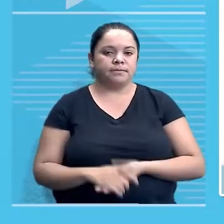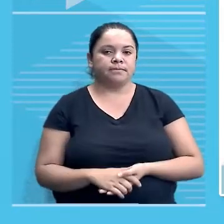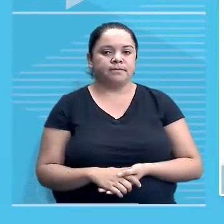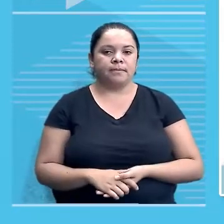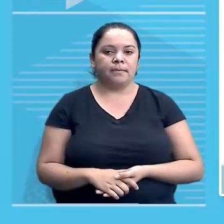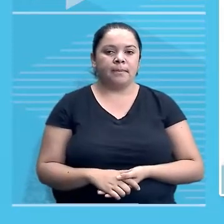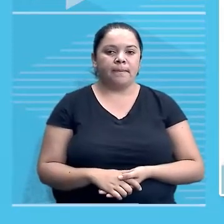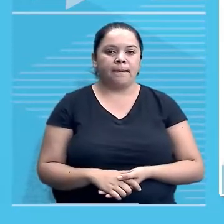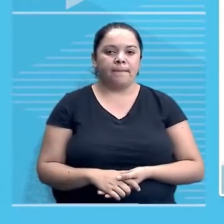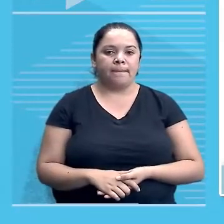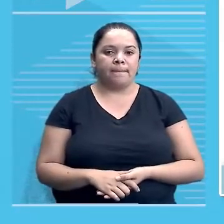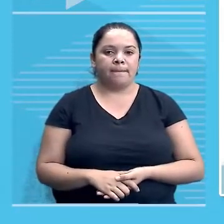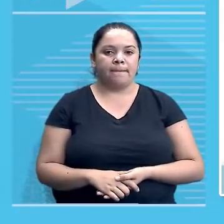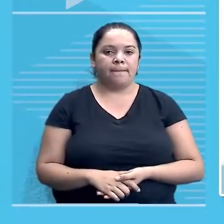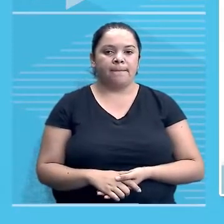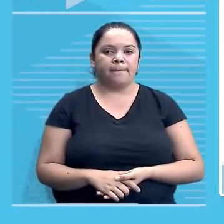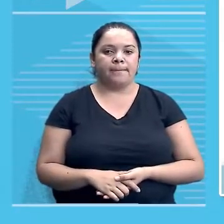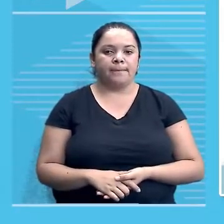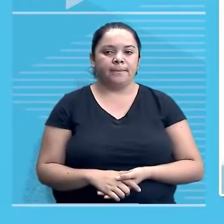Tá?